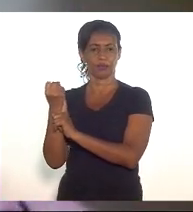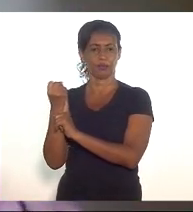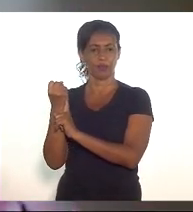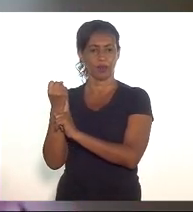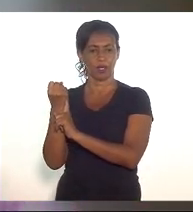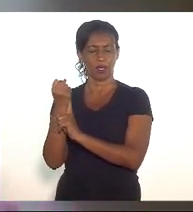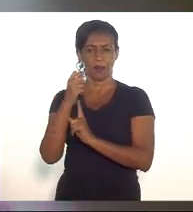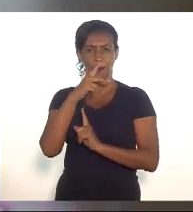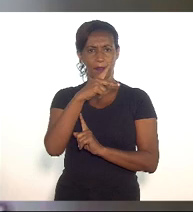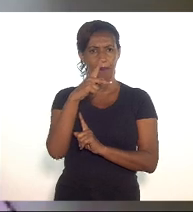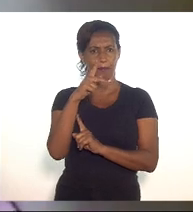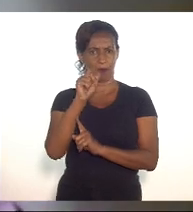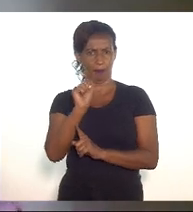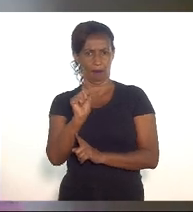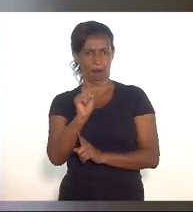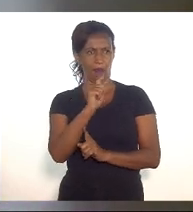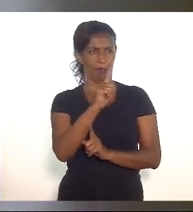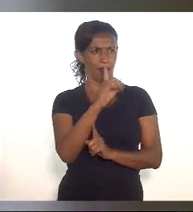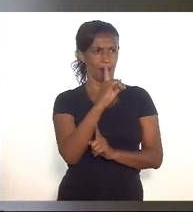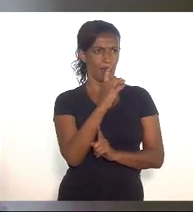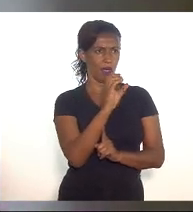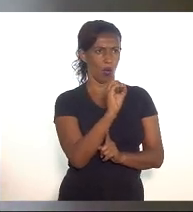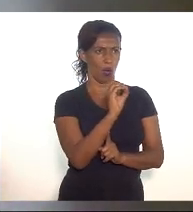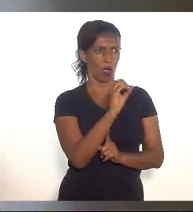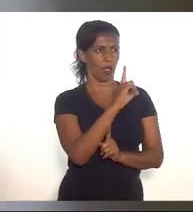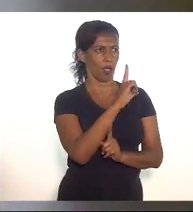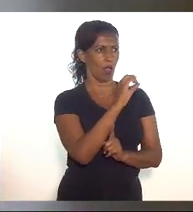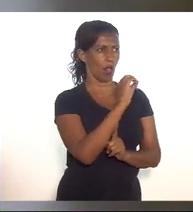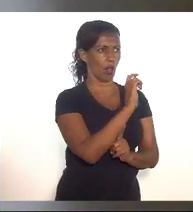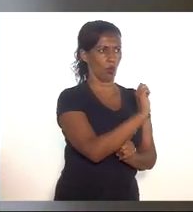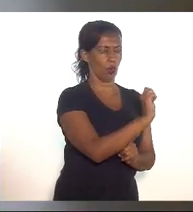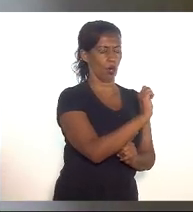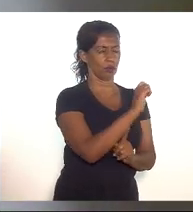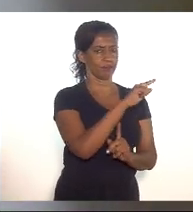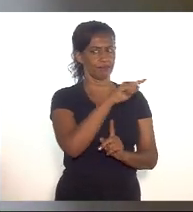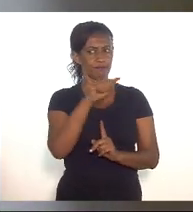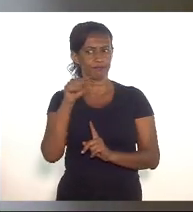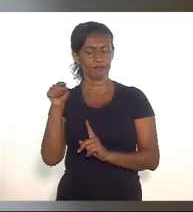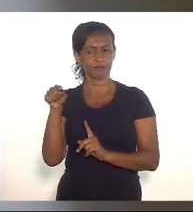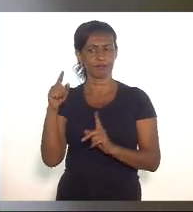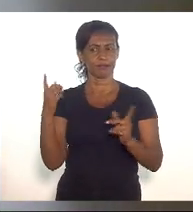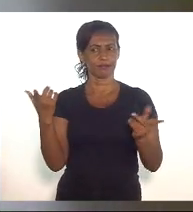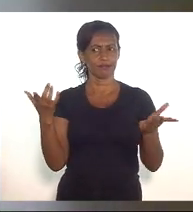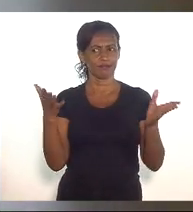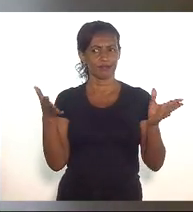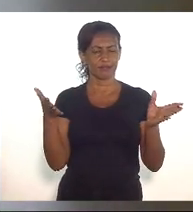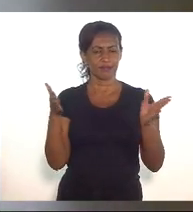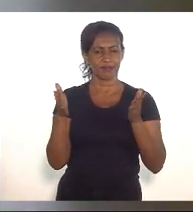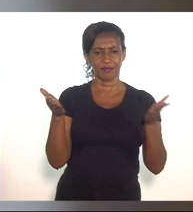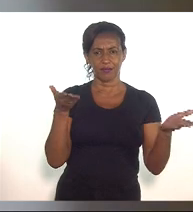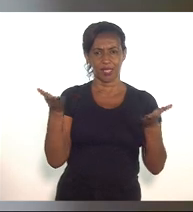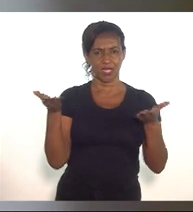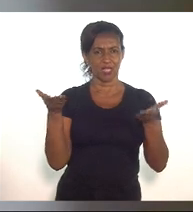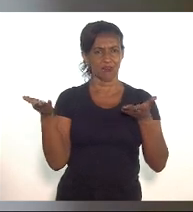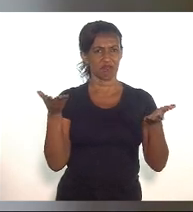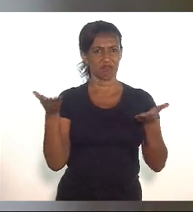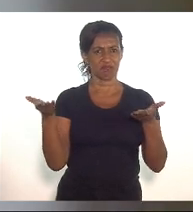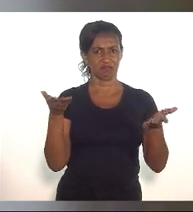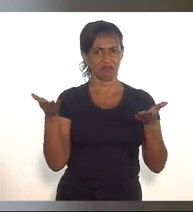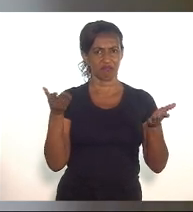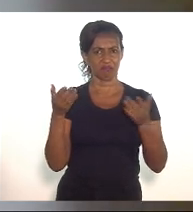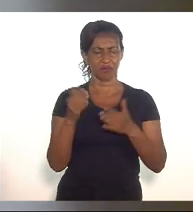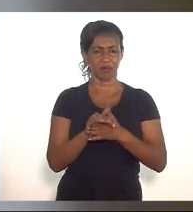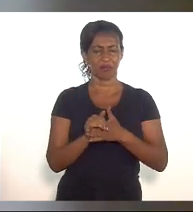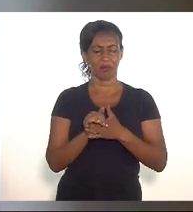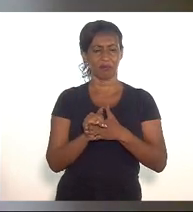o PPA, a LDO e a LOA. Eu acho que esses instrumentos se concatenam, se articulam numa